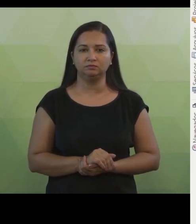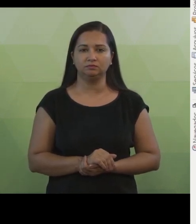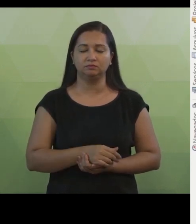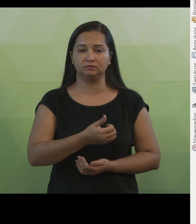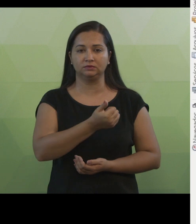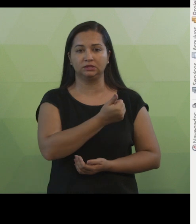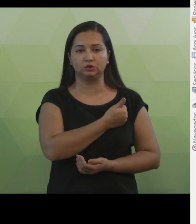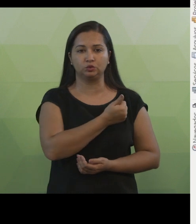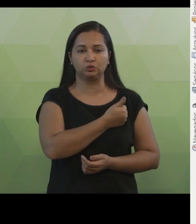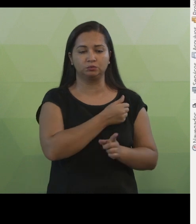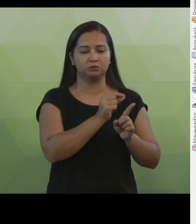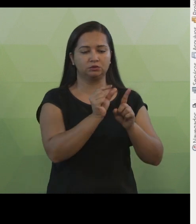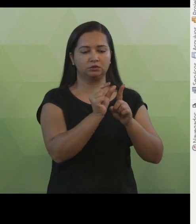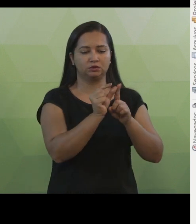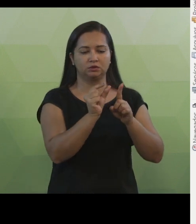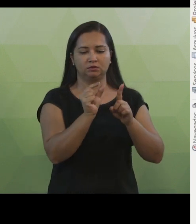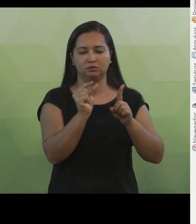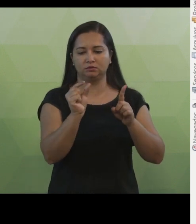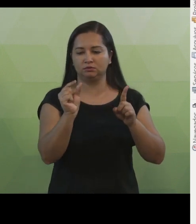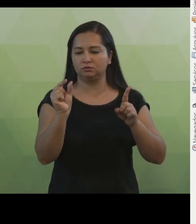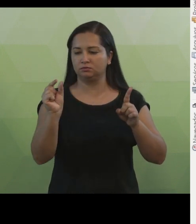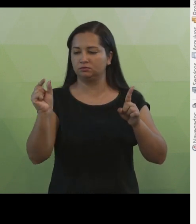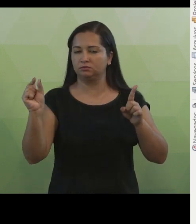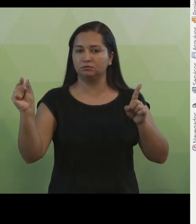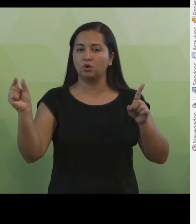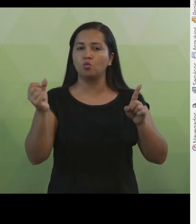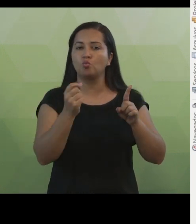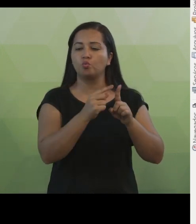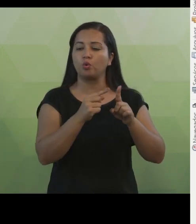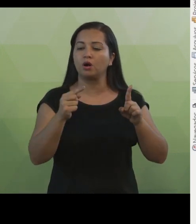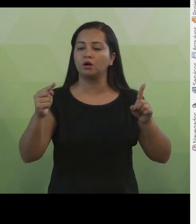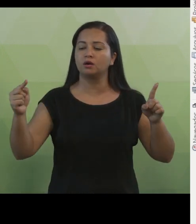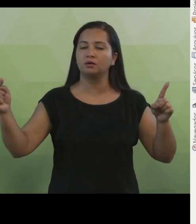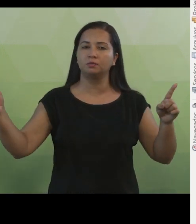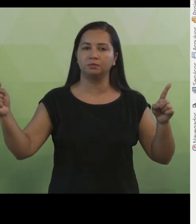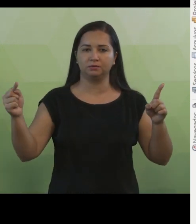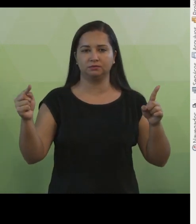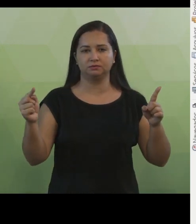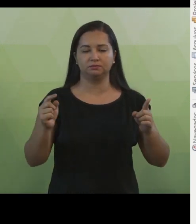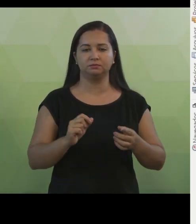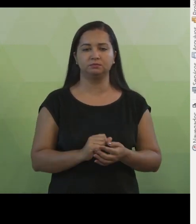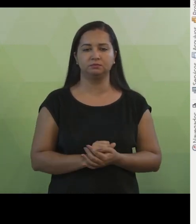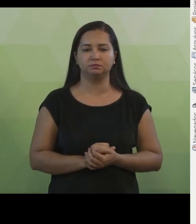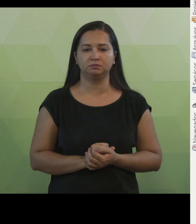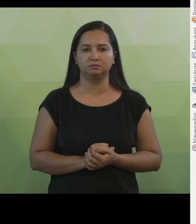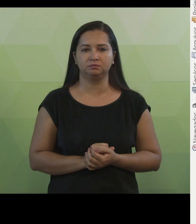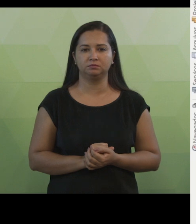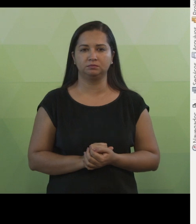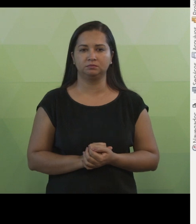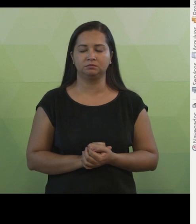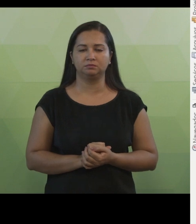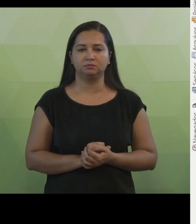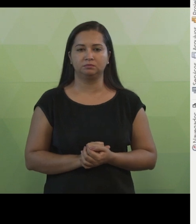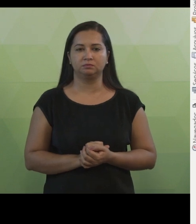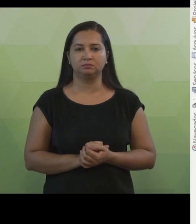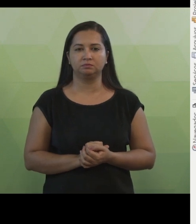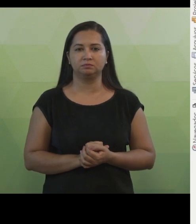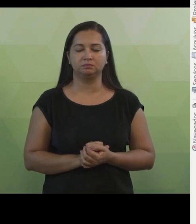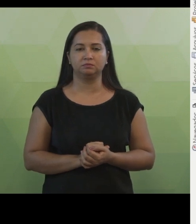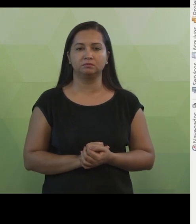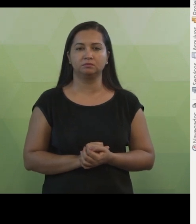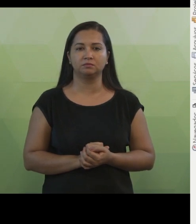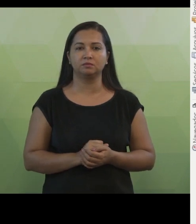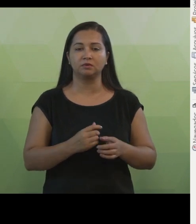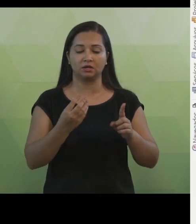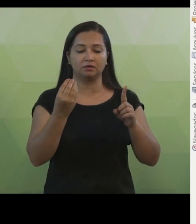método len. O len ele fala qual o tamanho dessa minha string. Então eu posso colocar